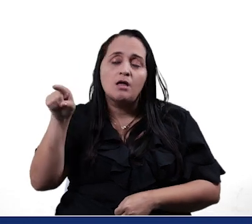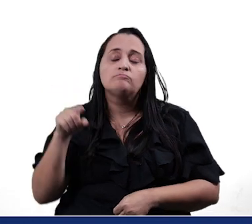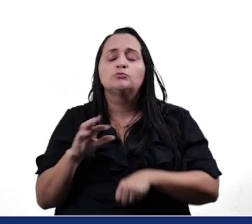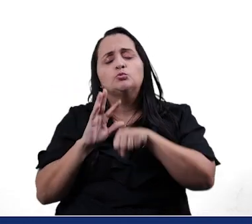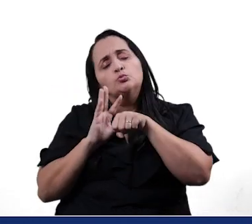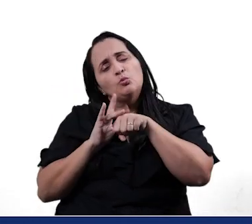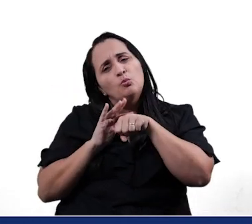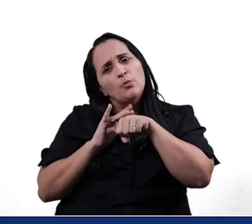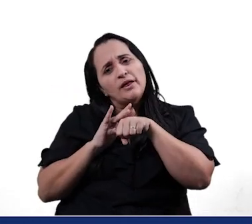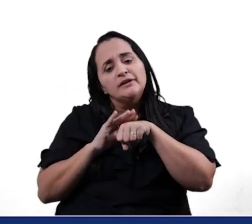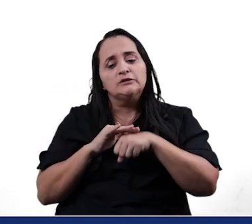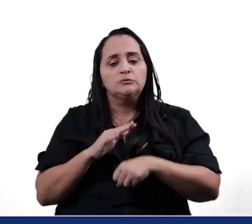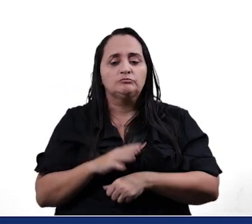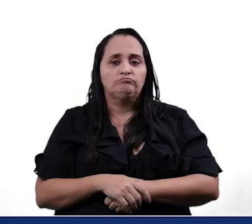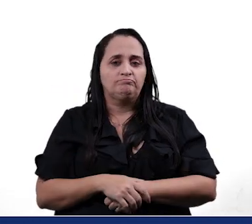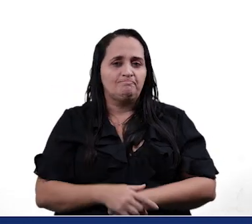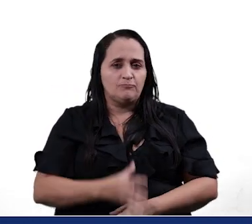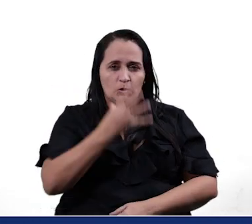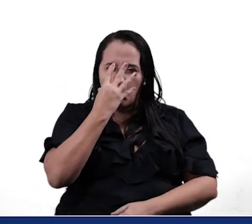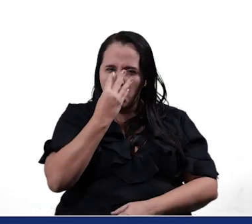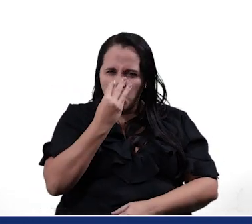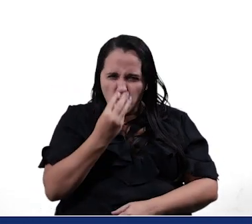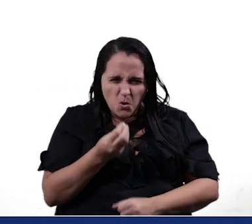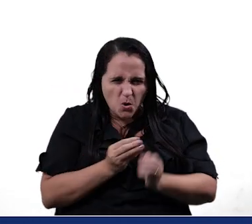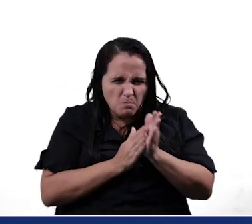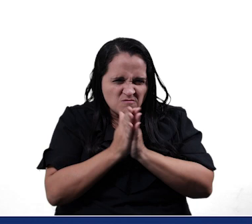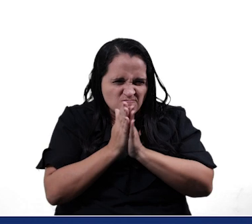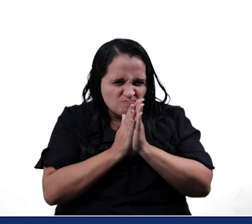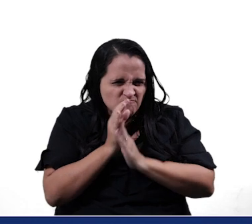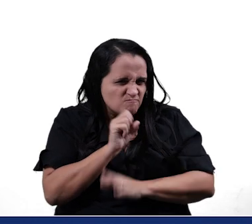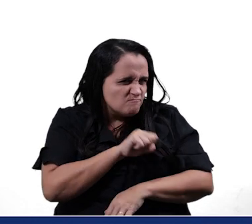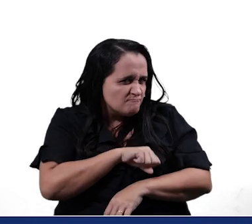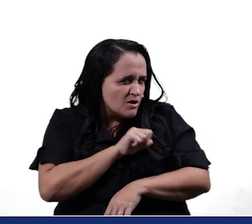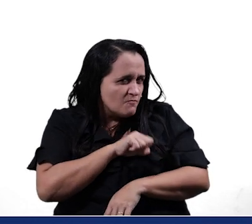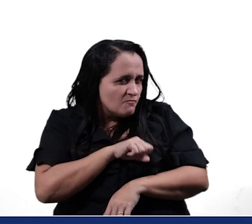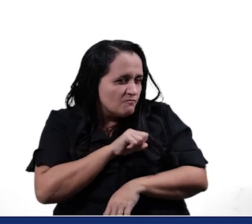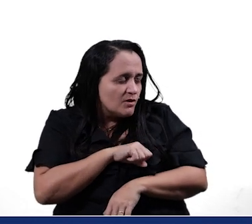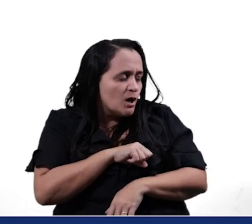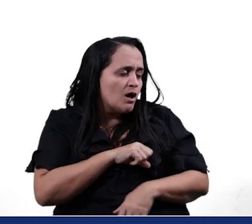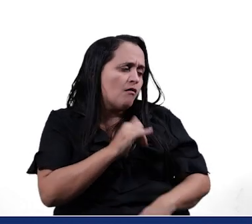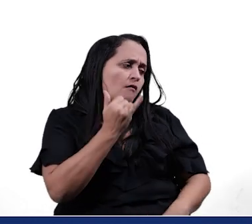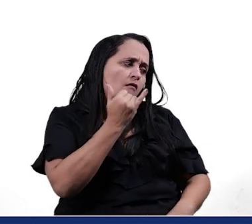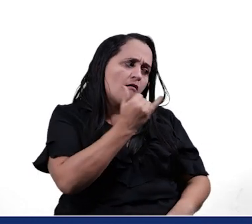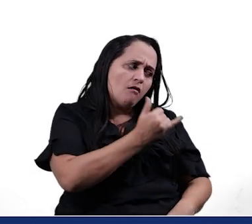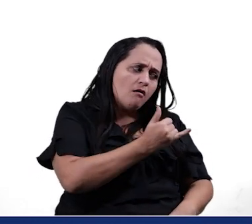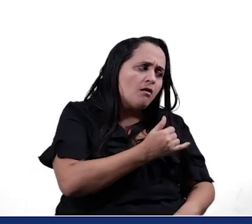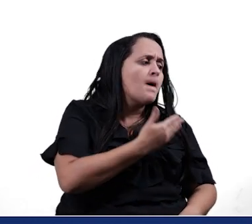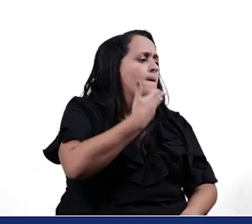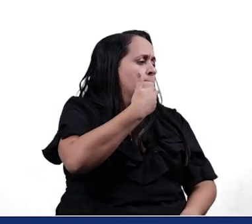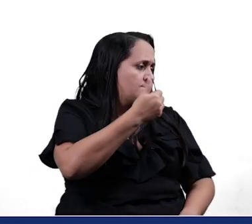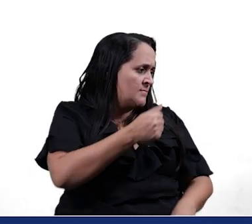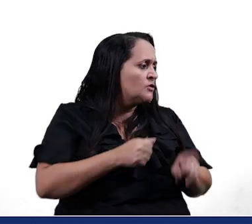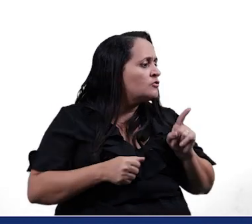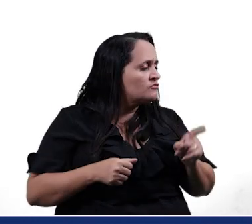muito adoentada. O lobo, muito astuto, sugere que a menina segue por um